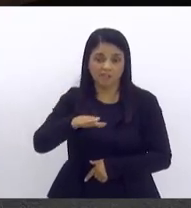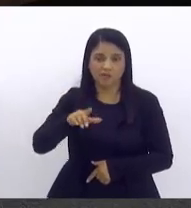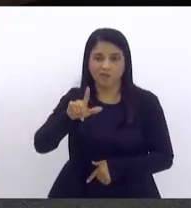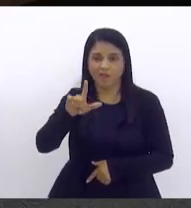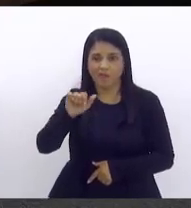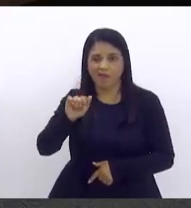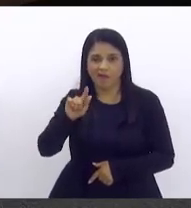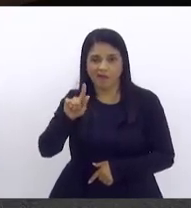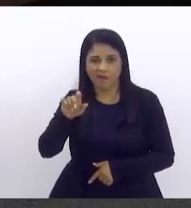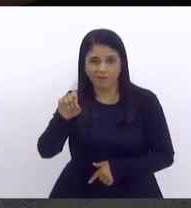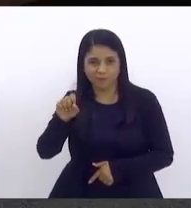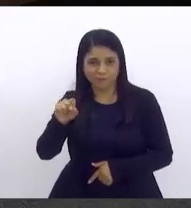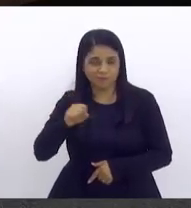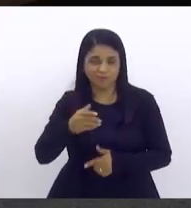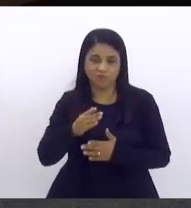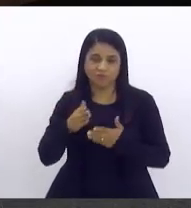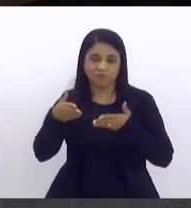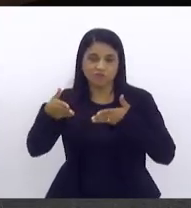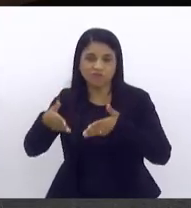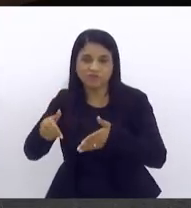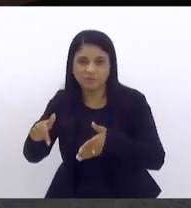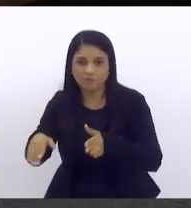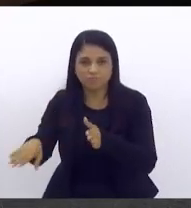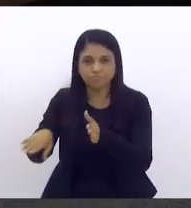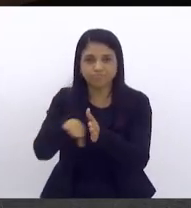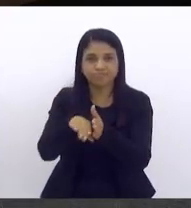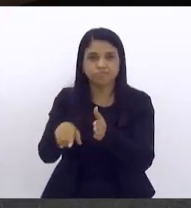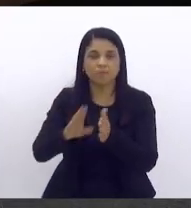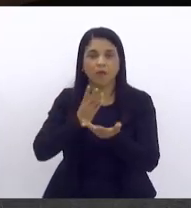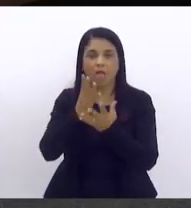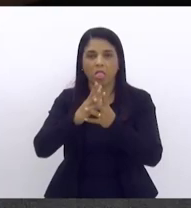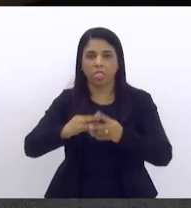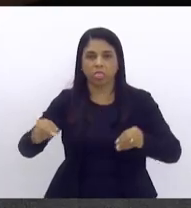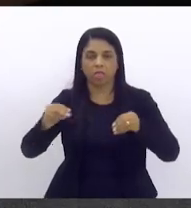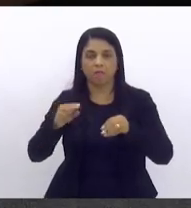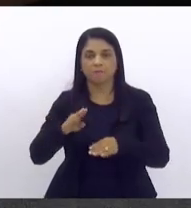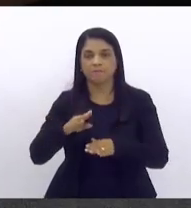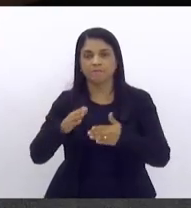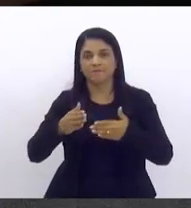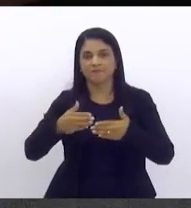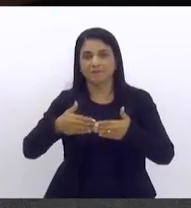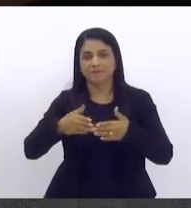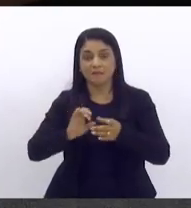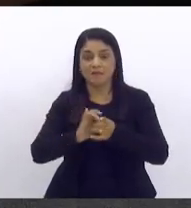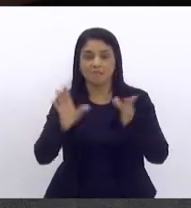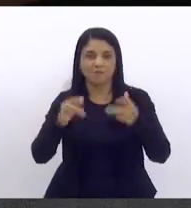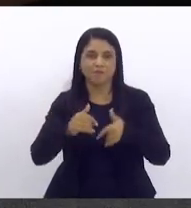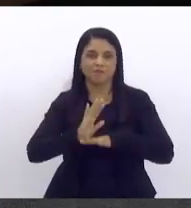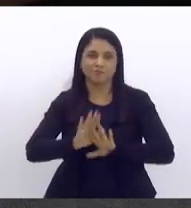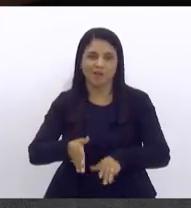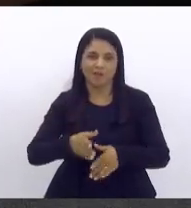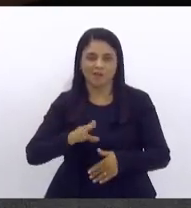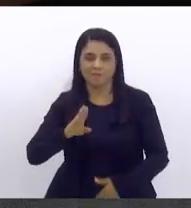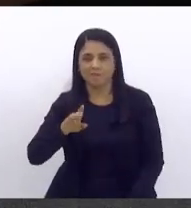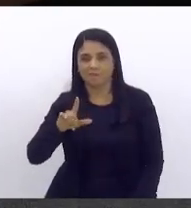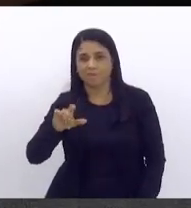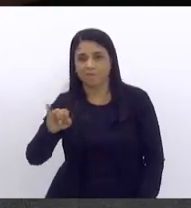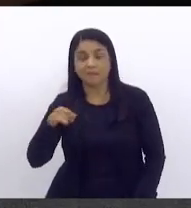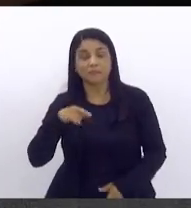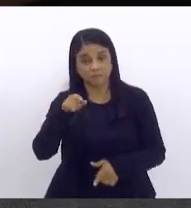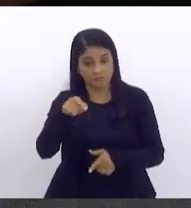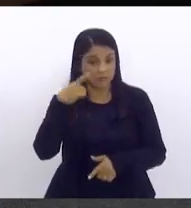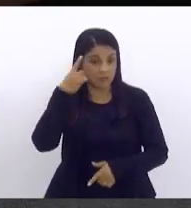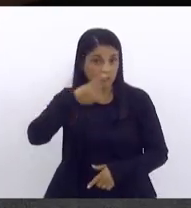aqui, inclusive, uma orientação para o cidadão do Rio de Janeiro que cobre, inclusive, do seu